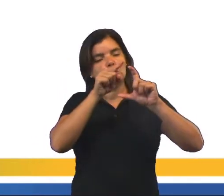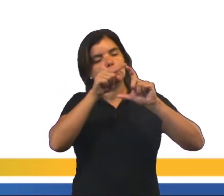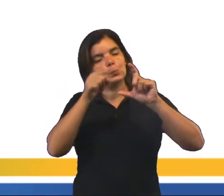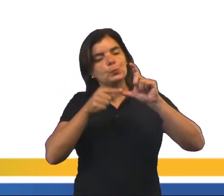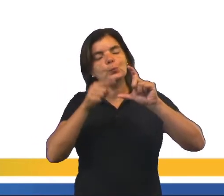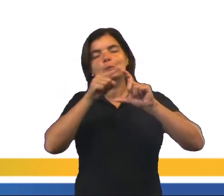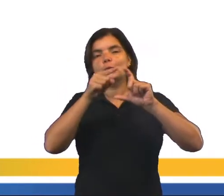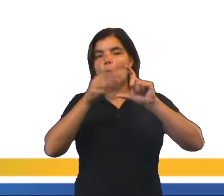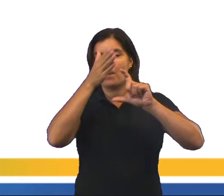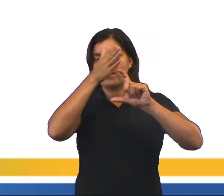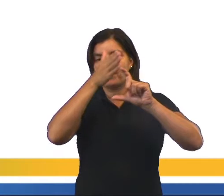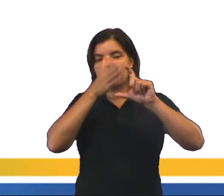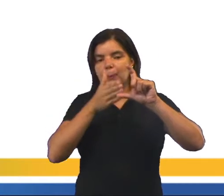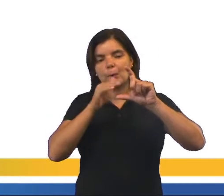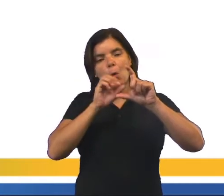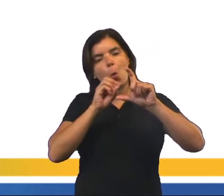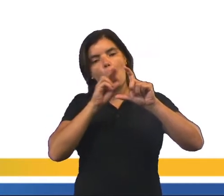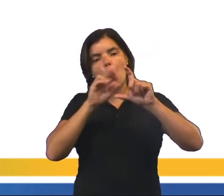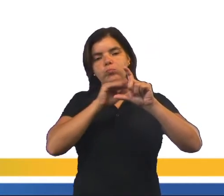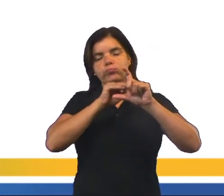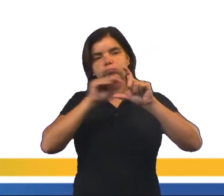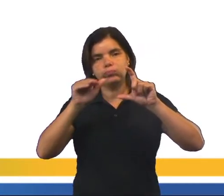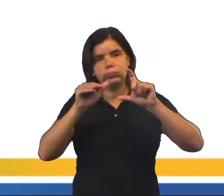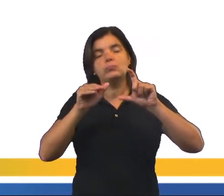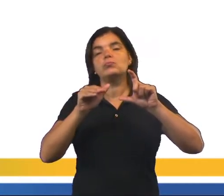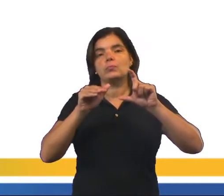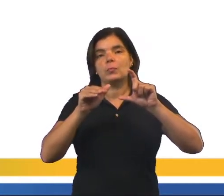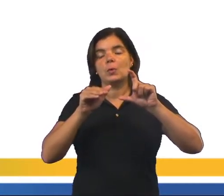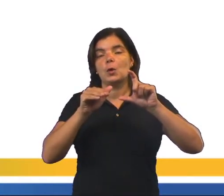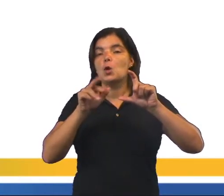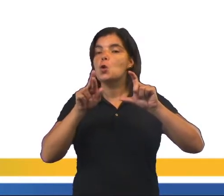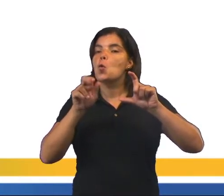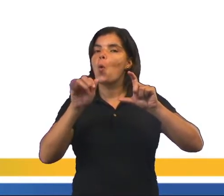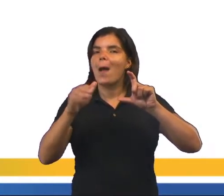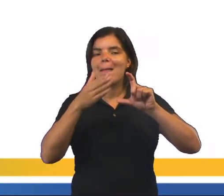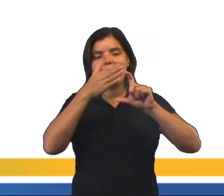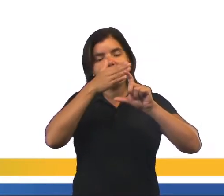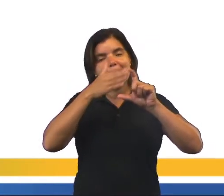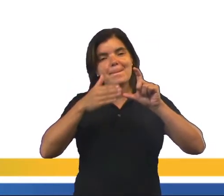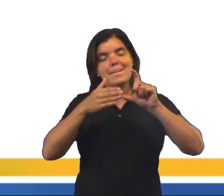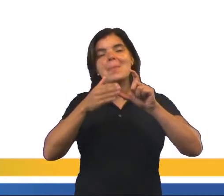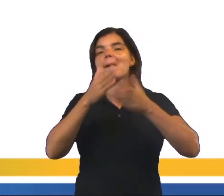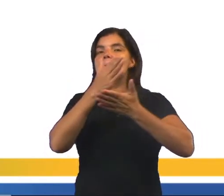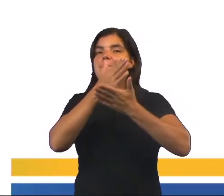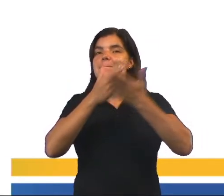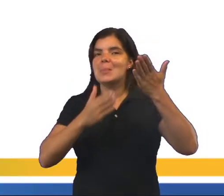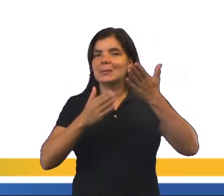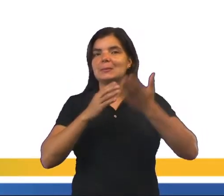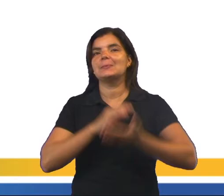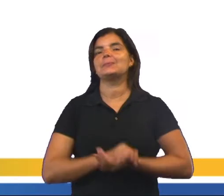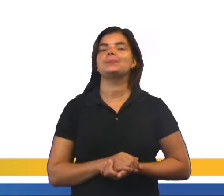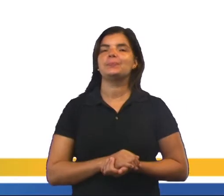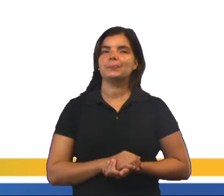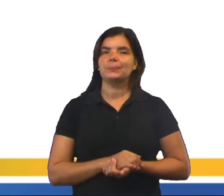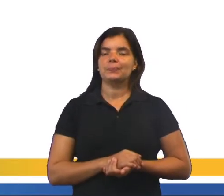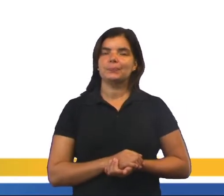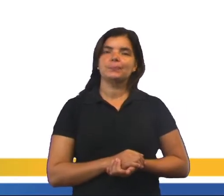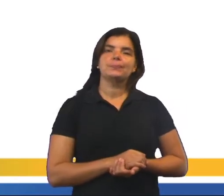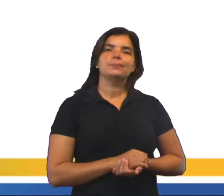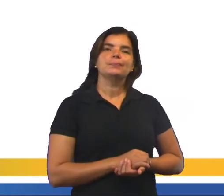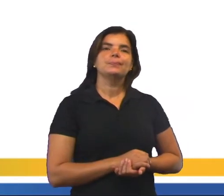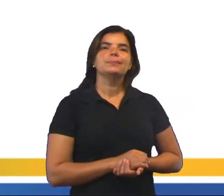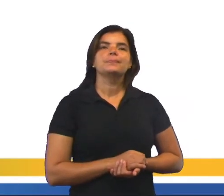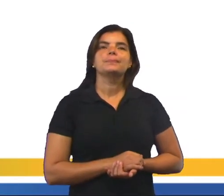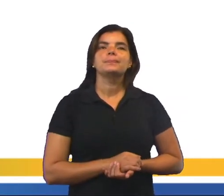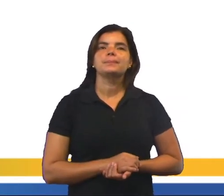círculo, né? E o raio é uma medida metade do diâmetro, do centro à borda. Top,